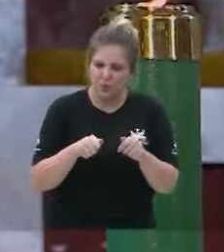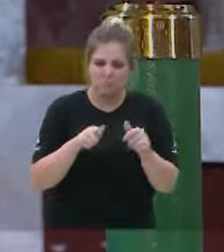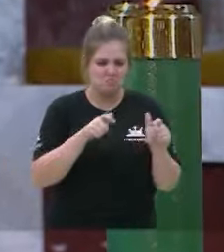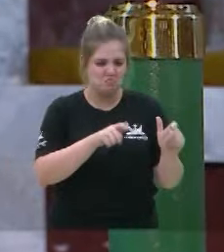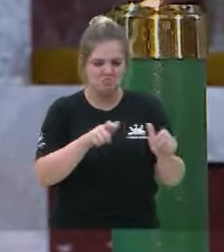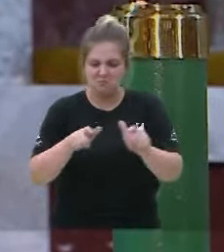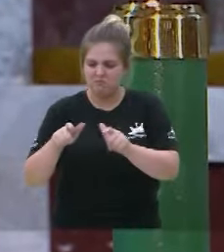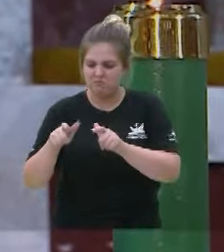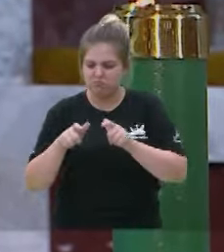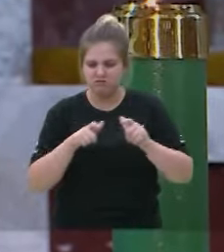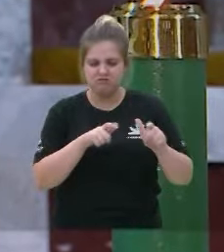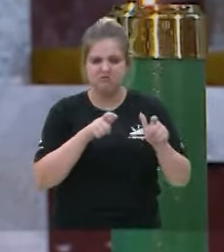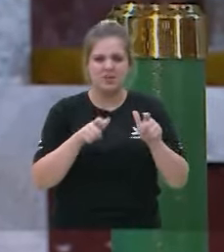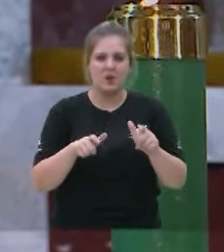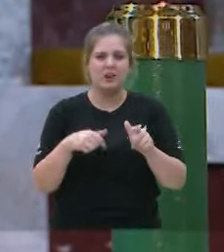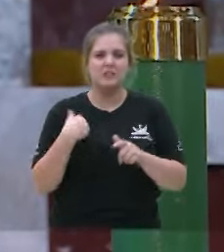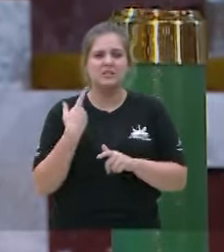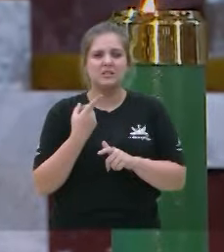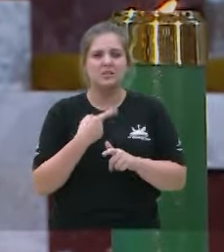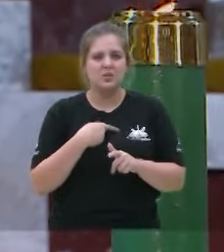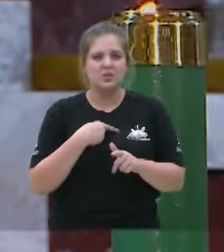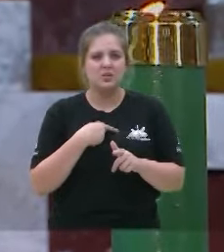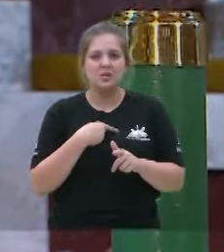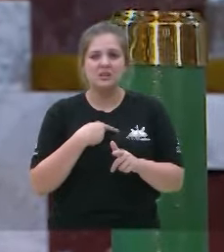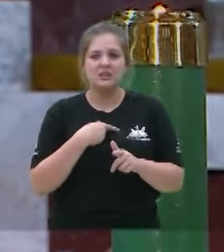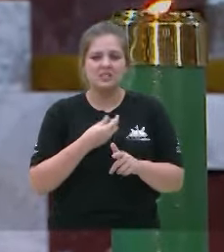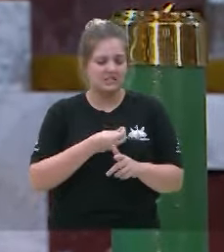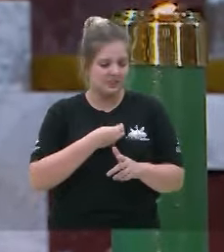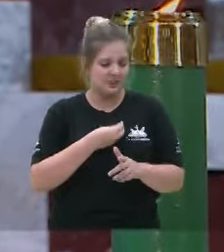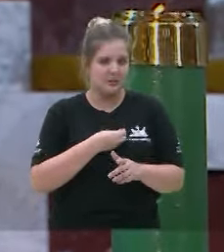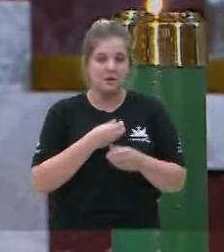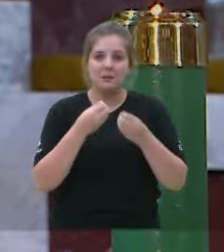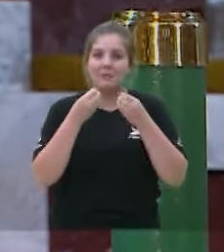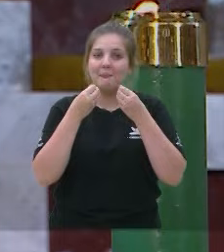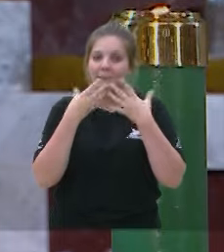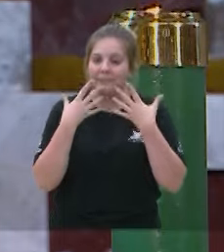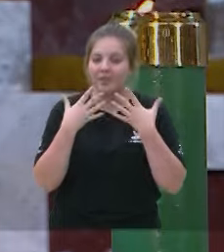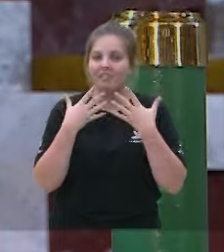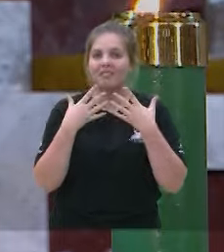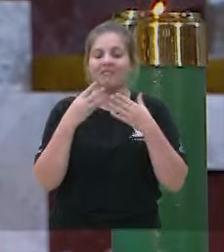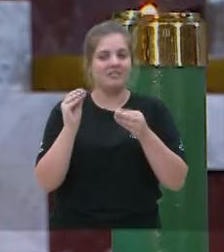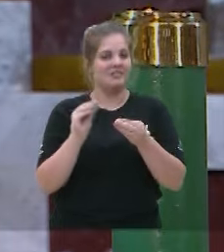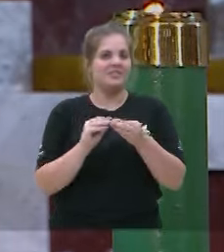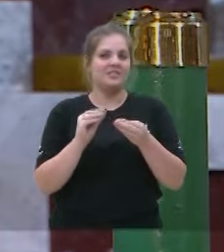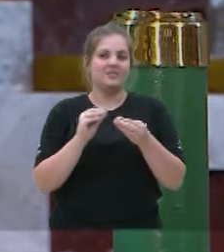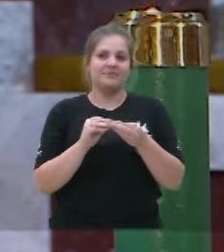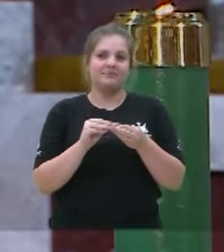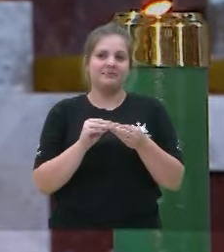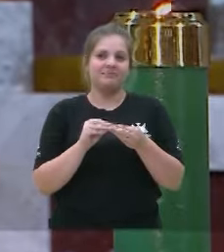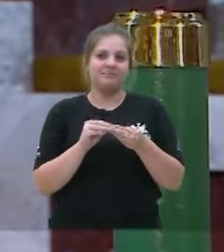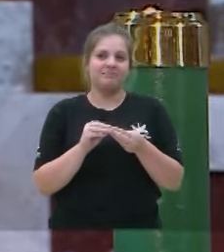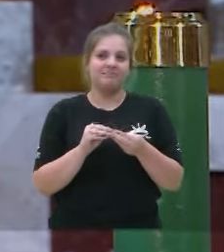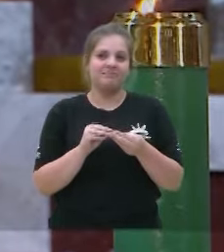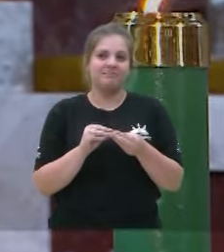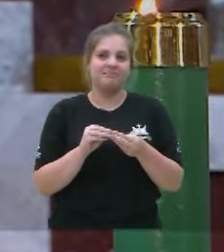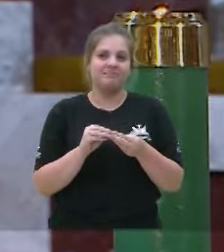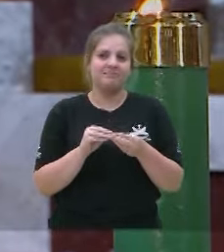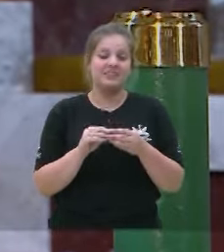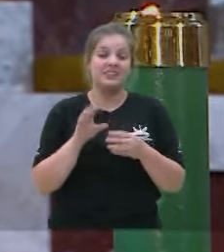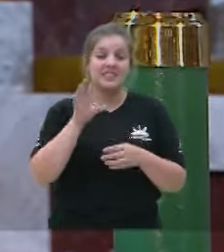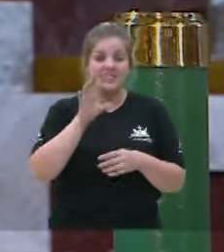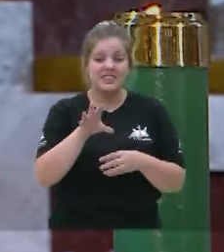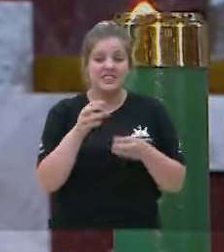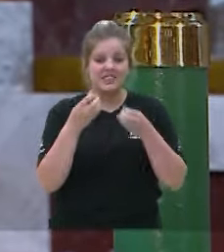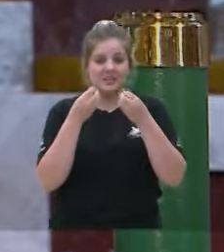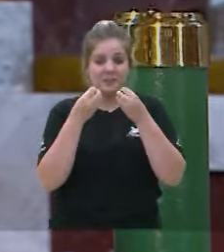que estamos produzir um bem-estar e este bem-estar